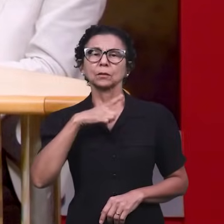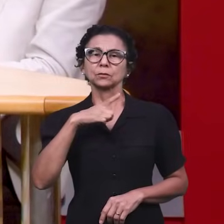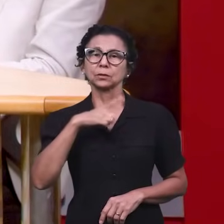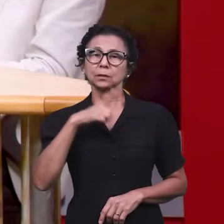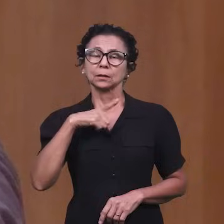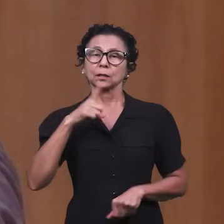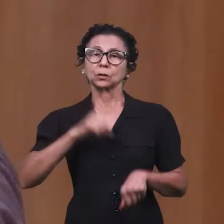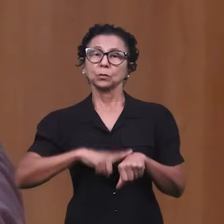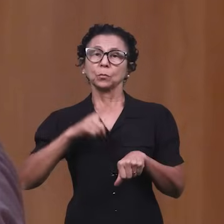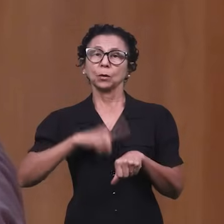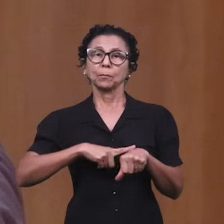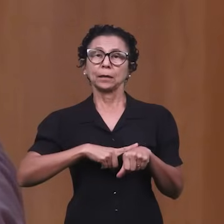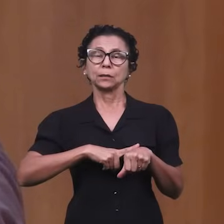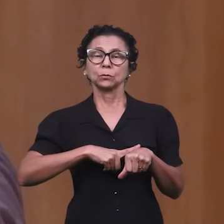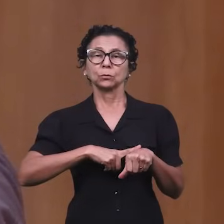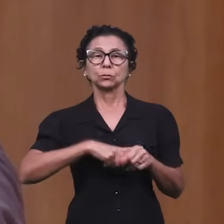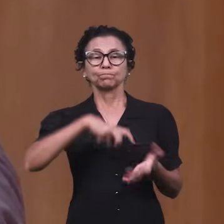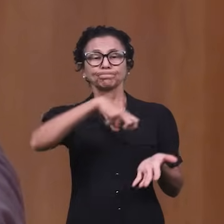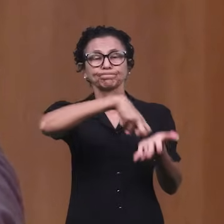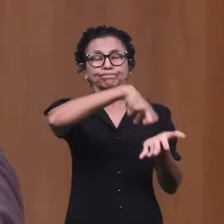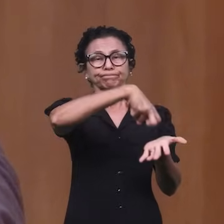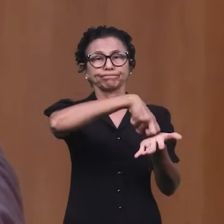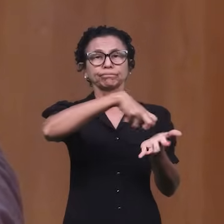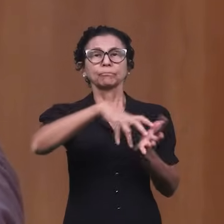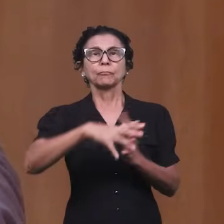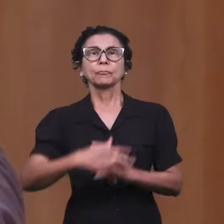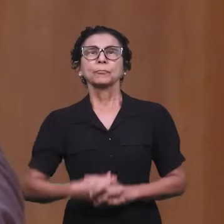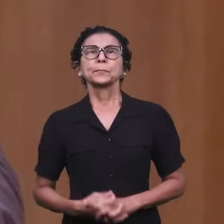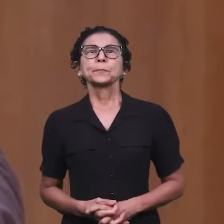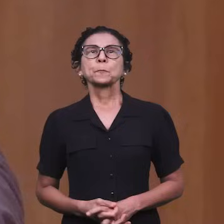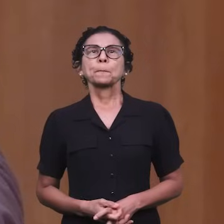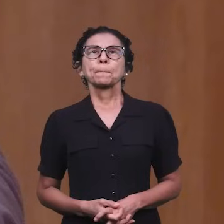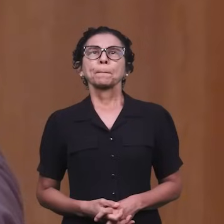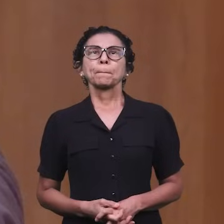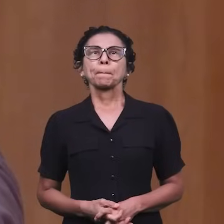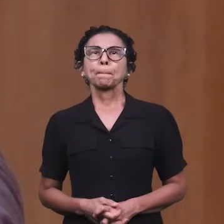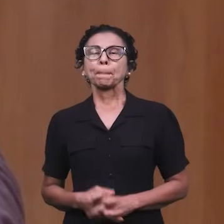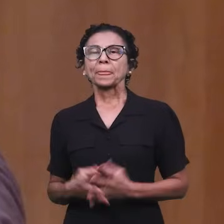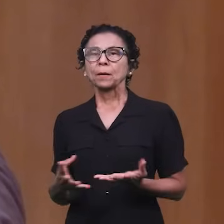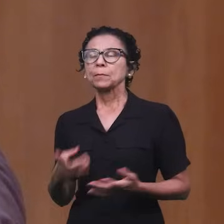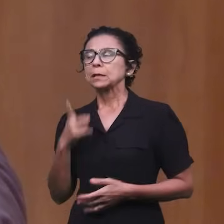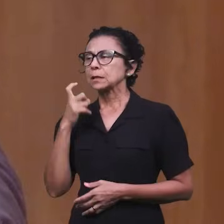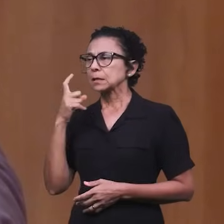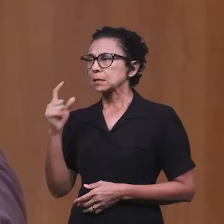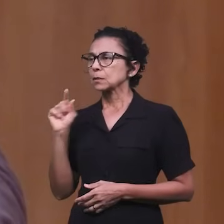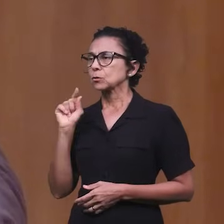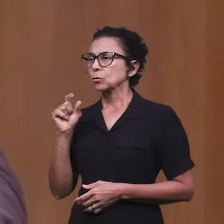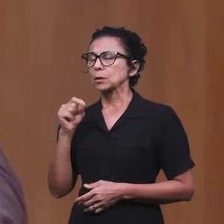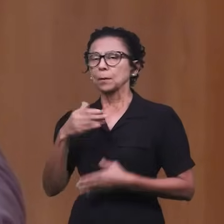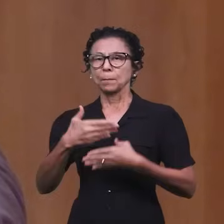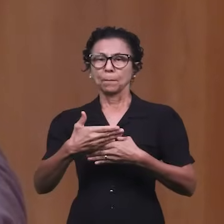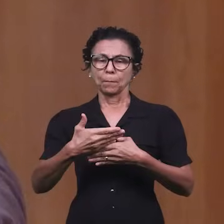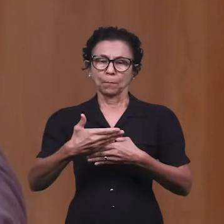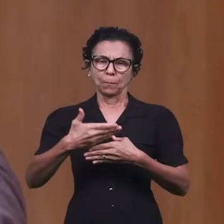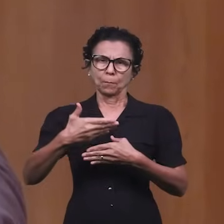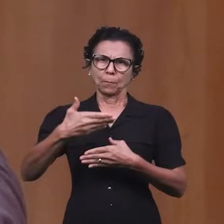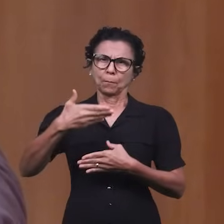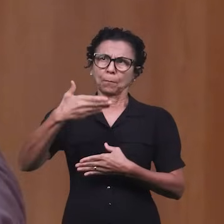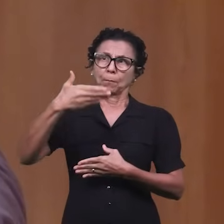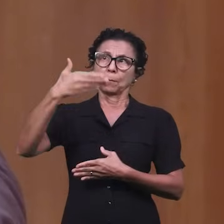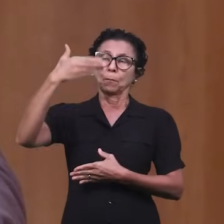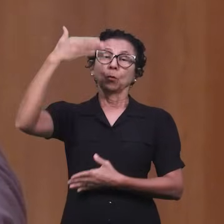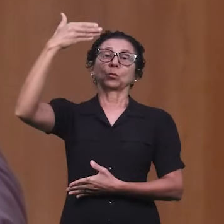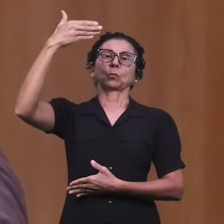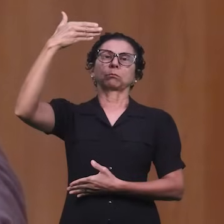E dentro daquilo que o pastor Marcelo tem falado, eu achei muito interessante essa questão dos muros, porque os muros ainda estavam de pé